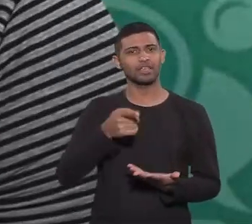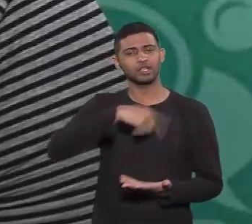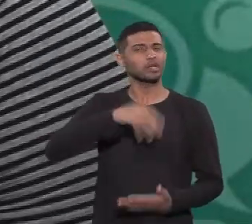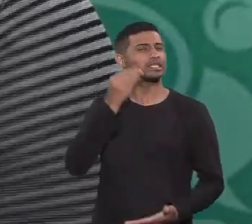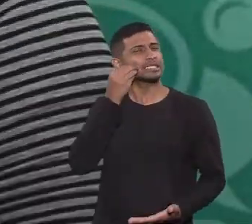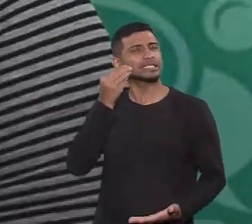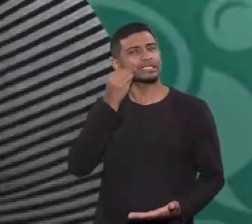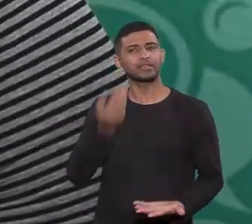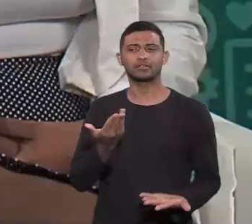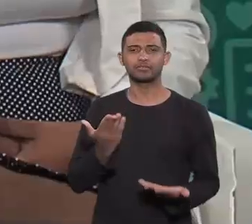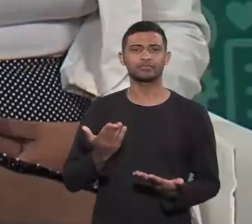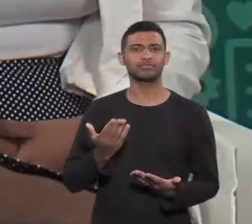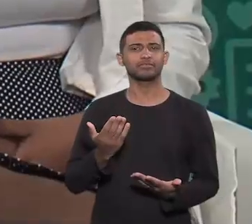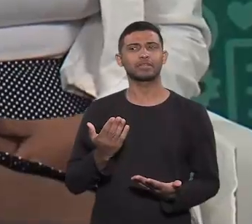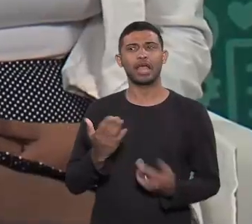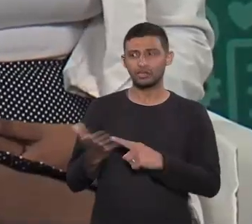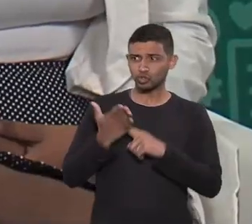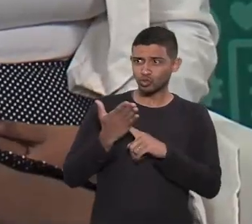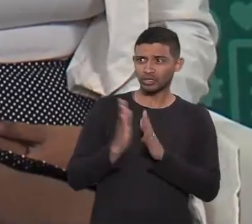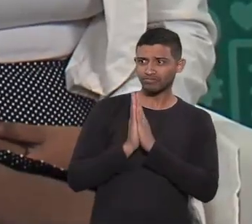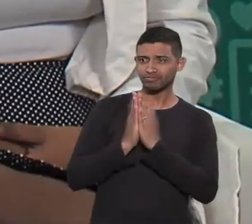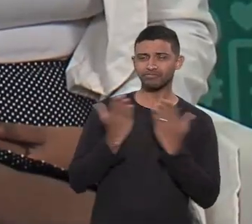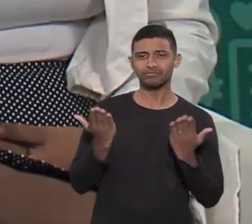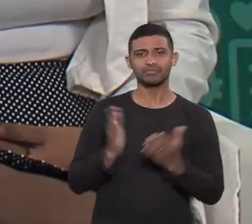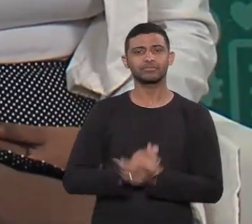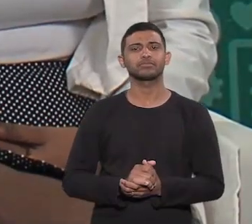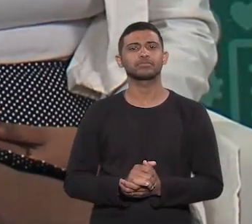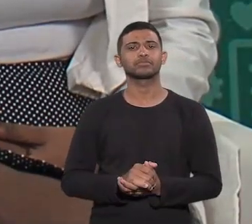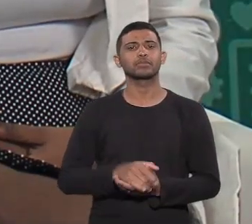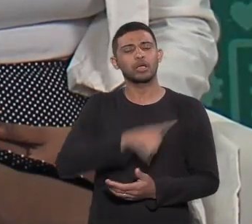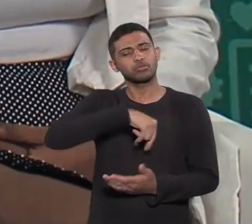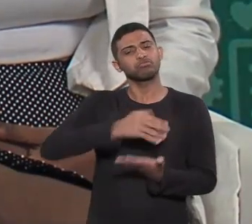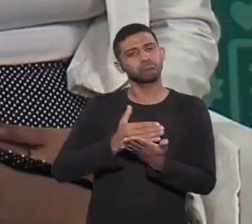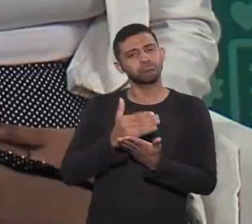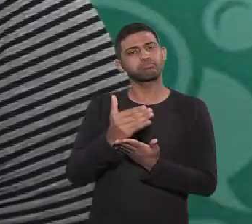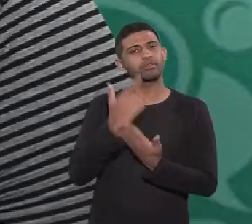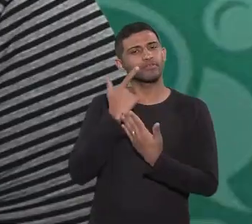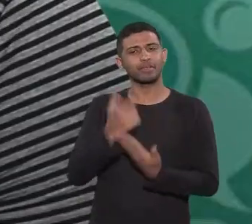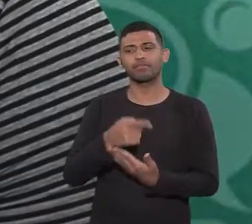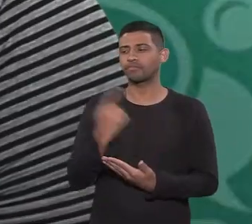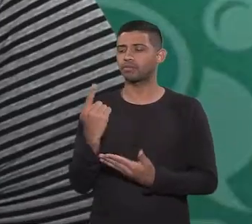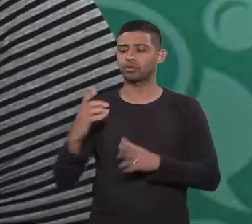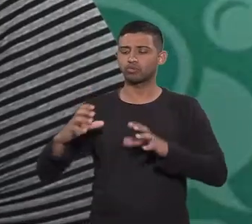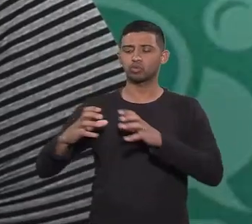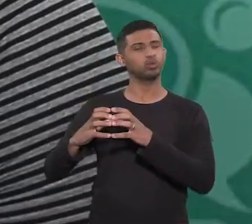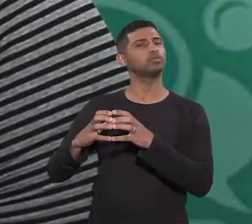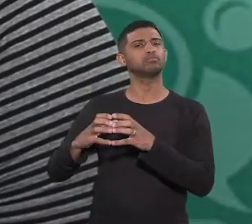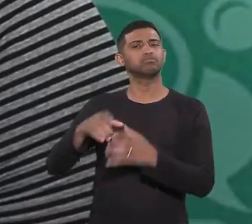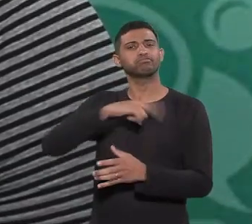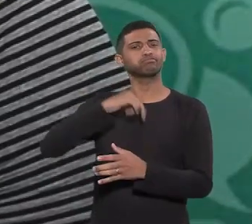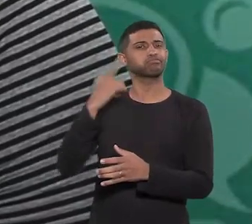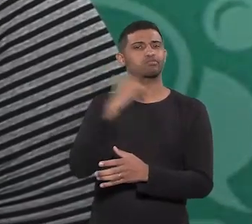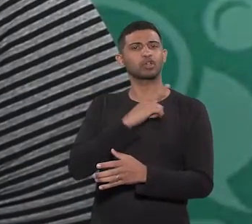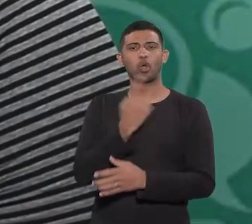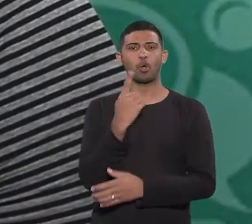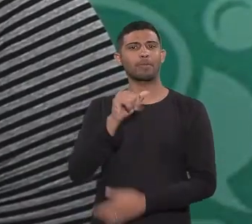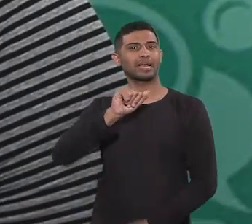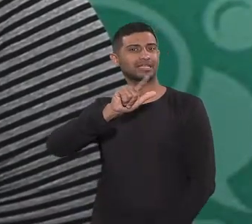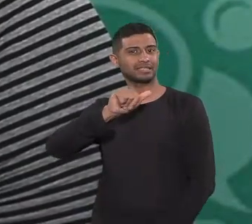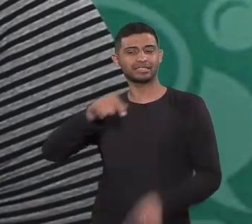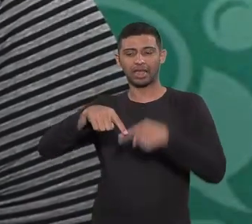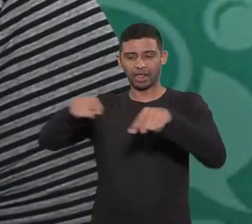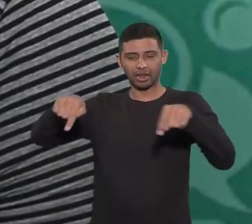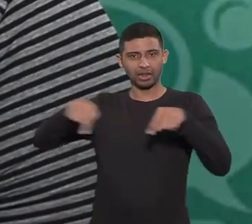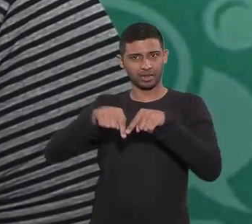da universidade, por que não dar essa força pra gente, Então começou desse jeito. A primeira turma, a gente conseguiu uma sala aqui